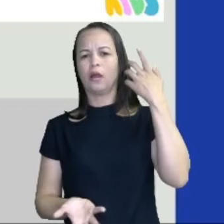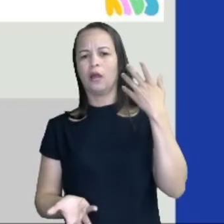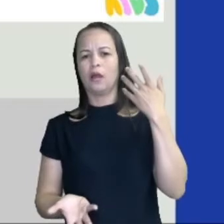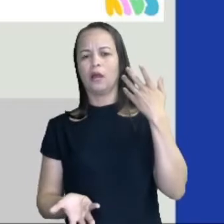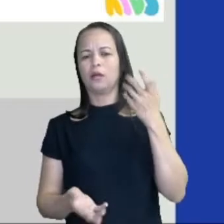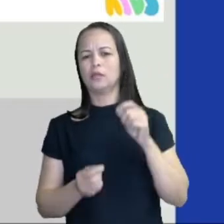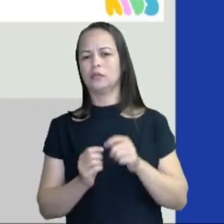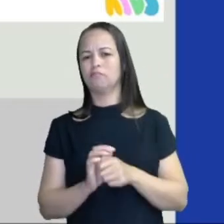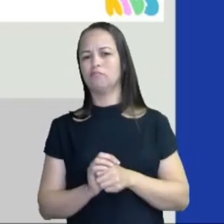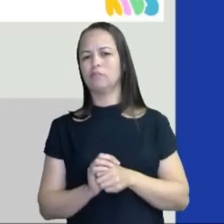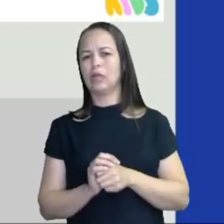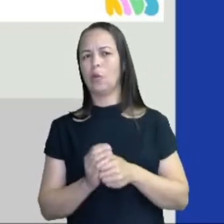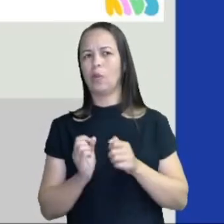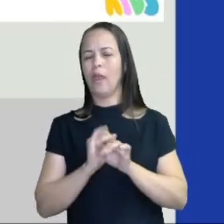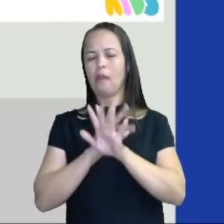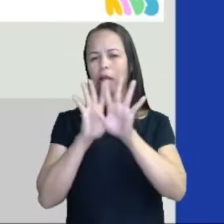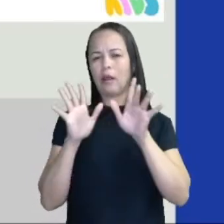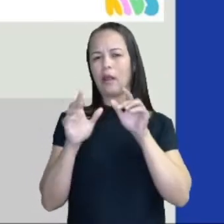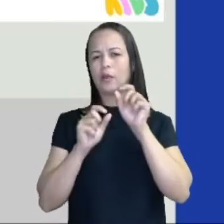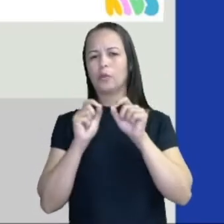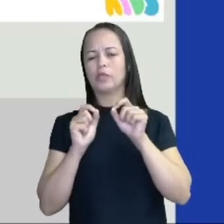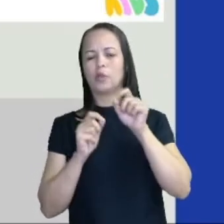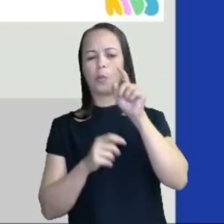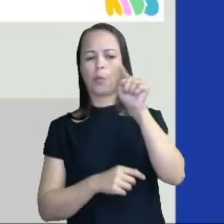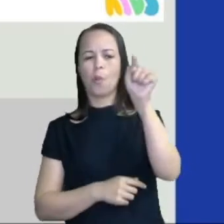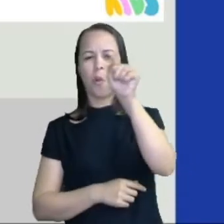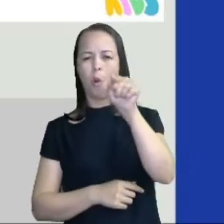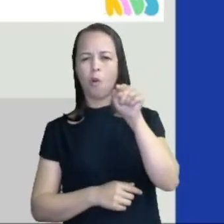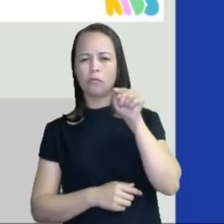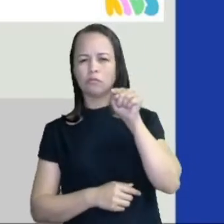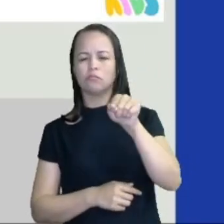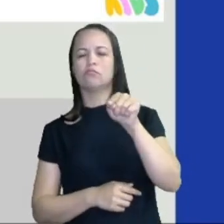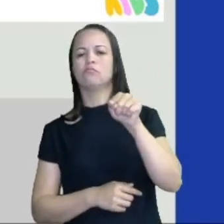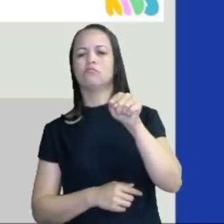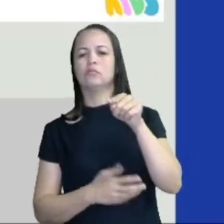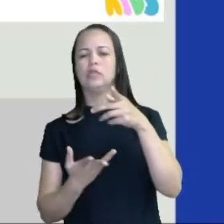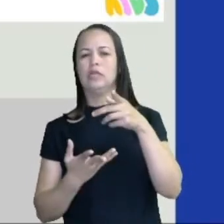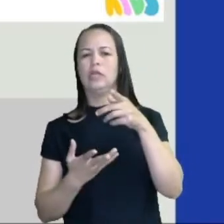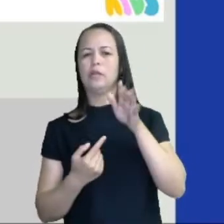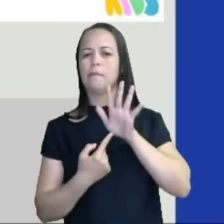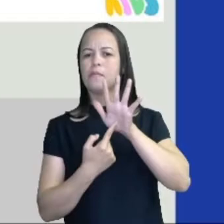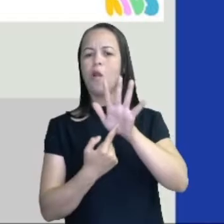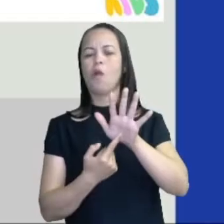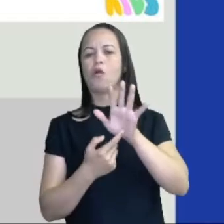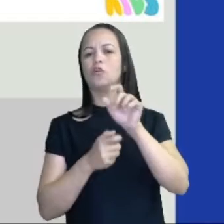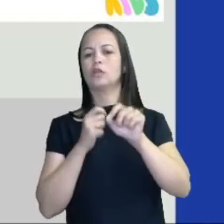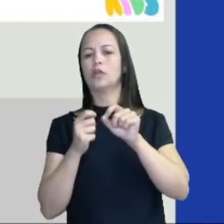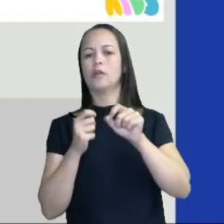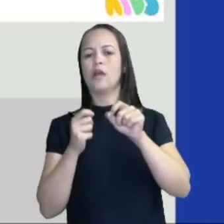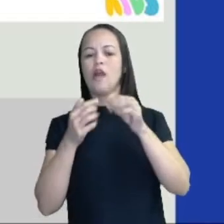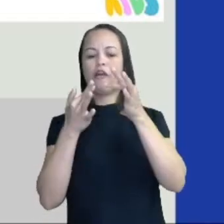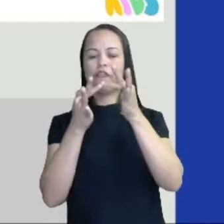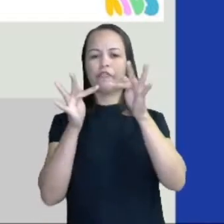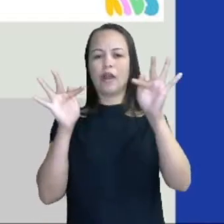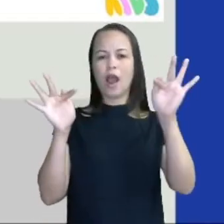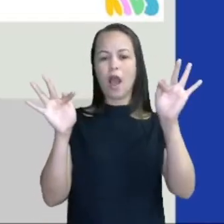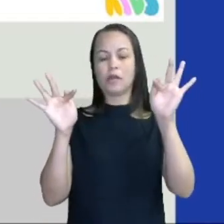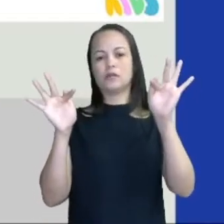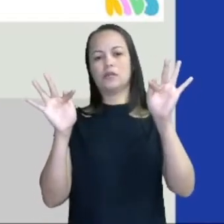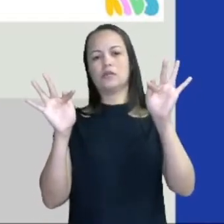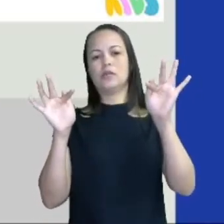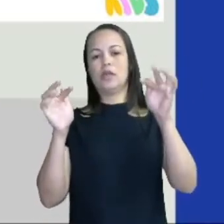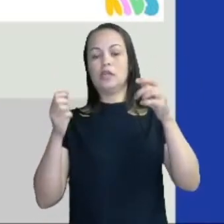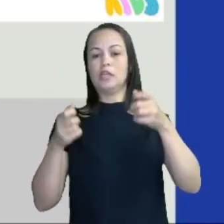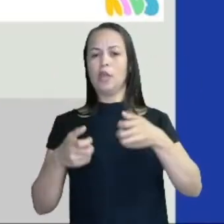seja, claramente que o ponto de interrogação ele é indicado para frases que